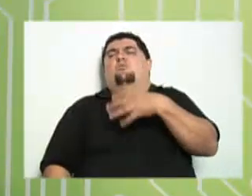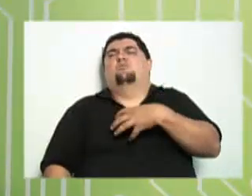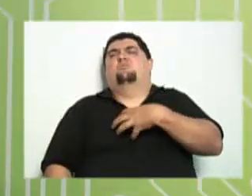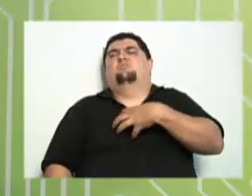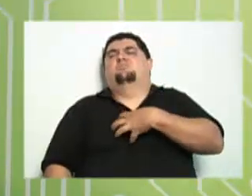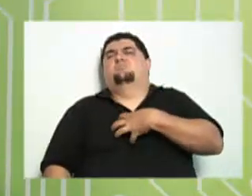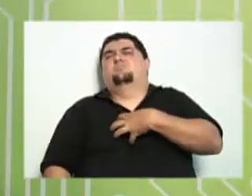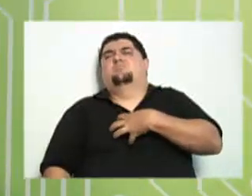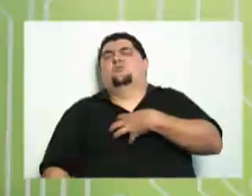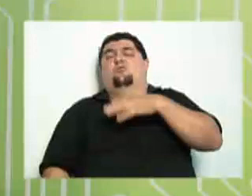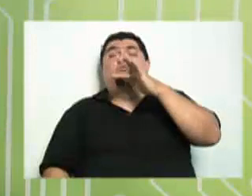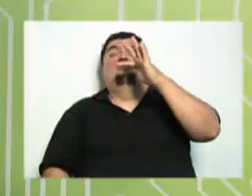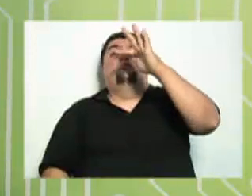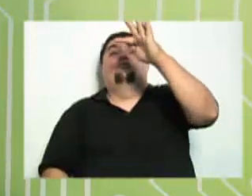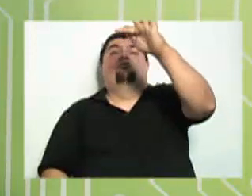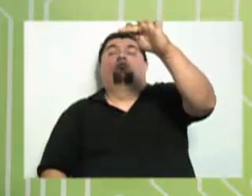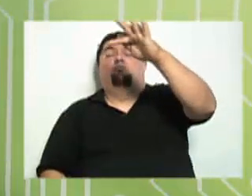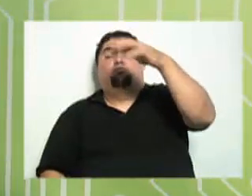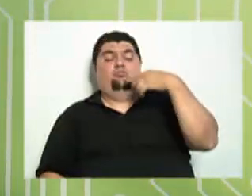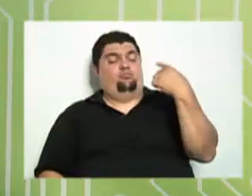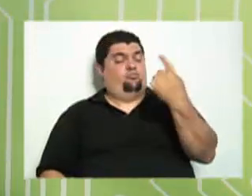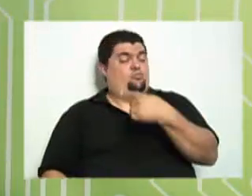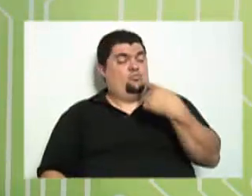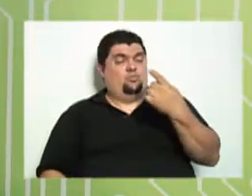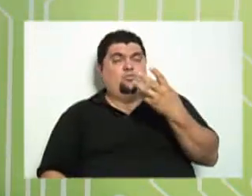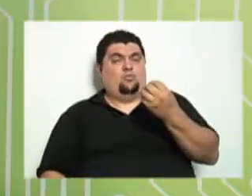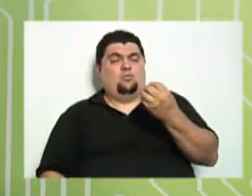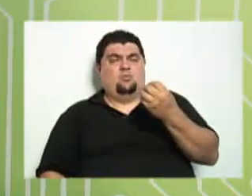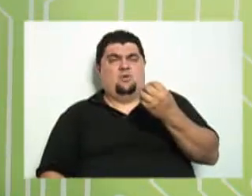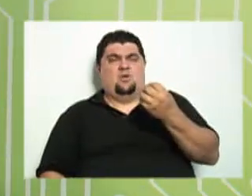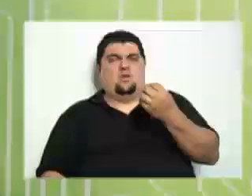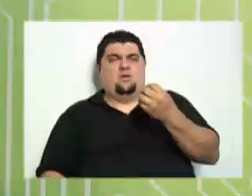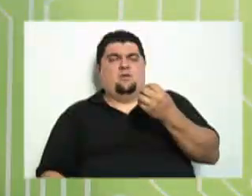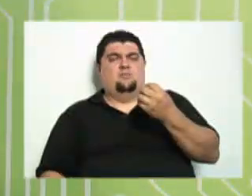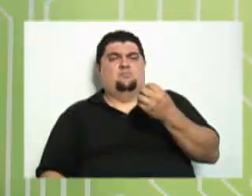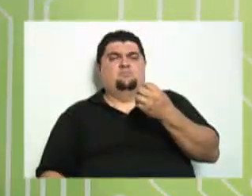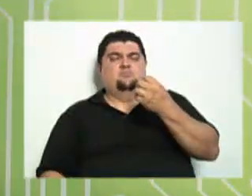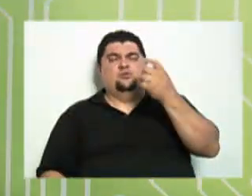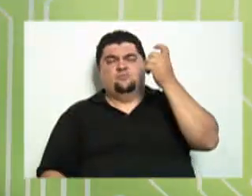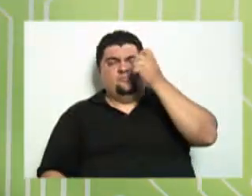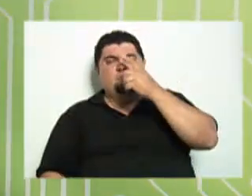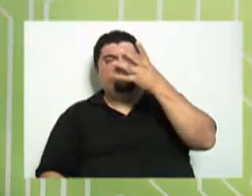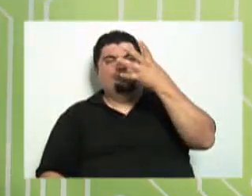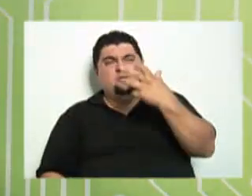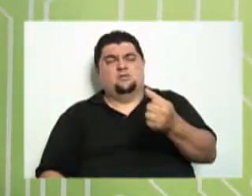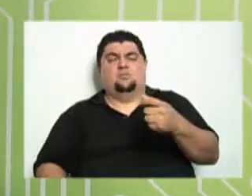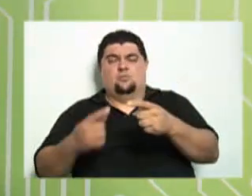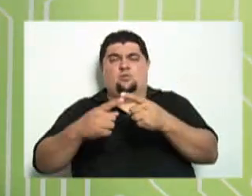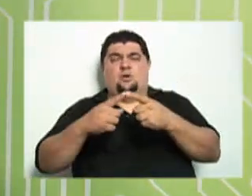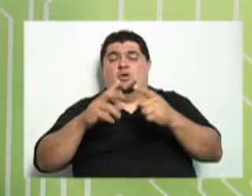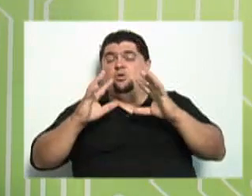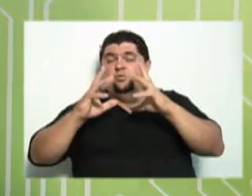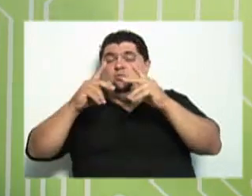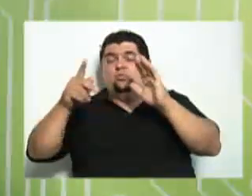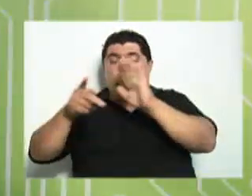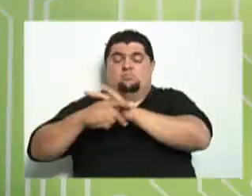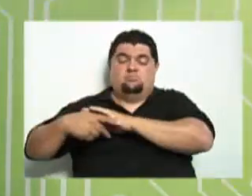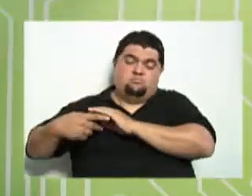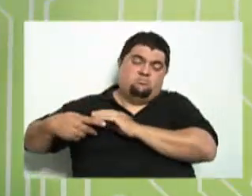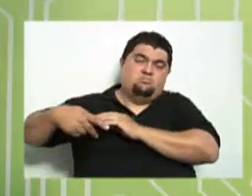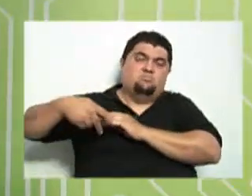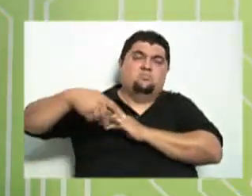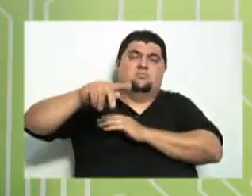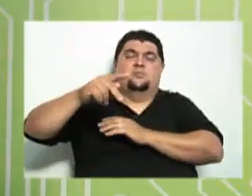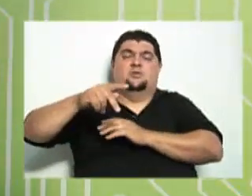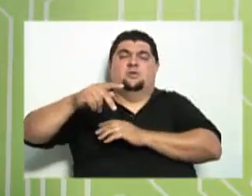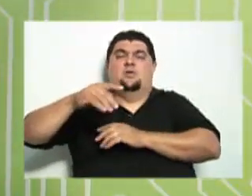o futuro da nossa geração, é muito difícil achar que isso é uma coisa aceitável, que isso é uma coisa viável. Imagina se